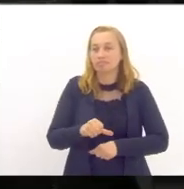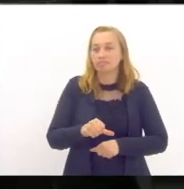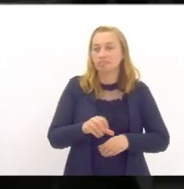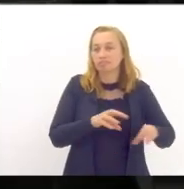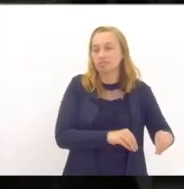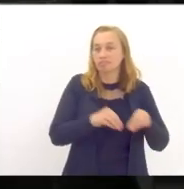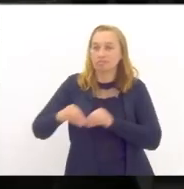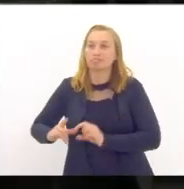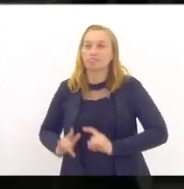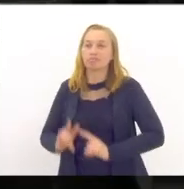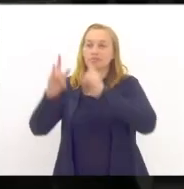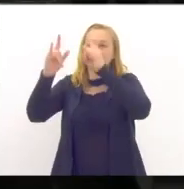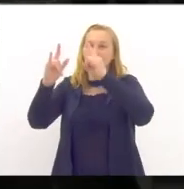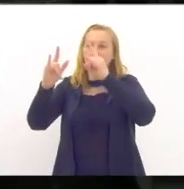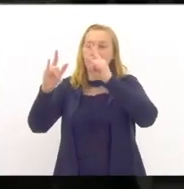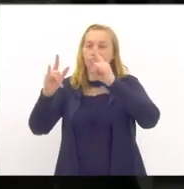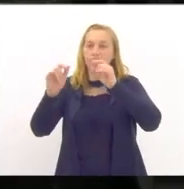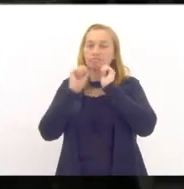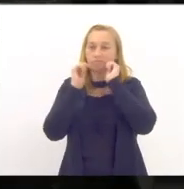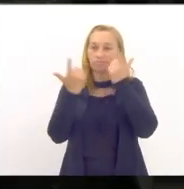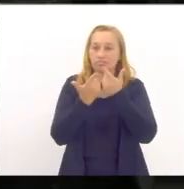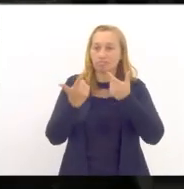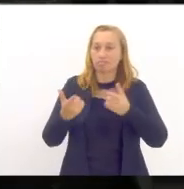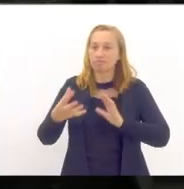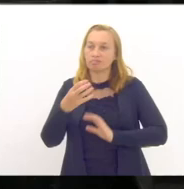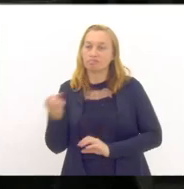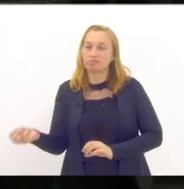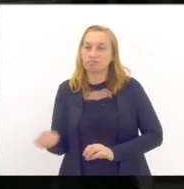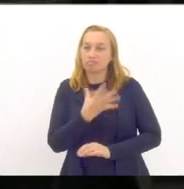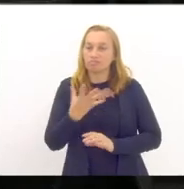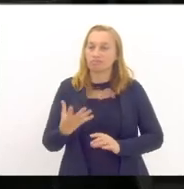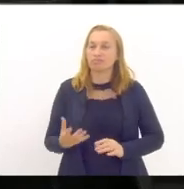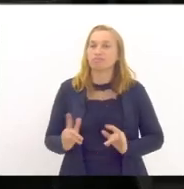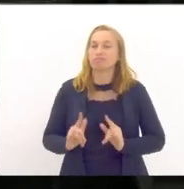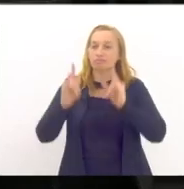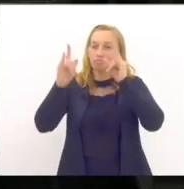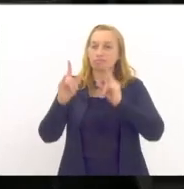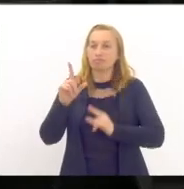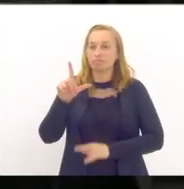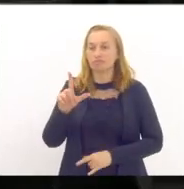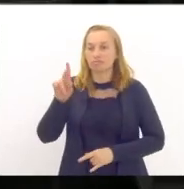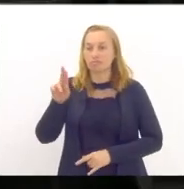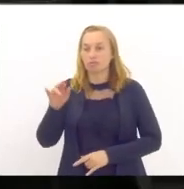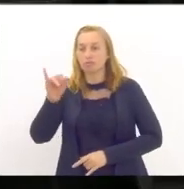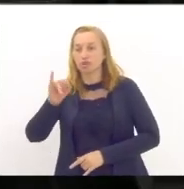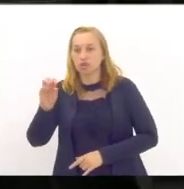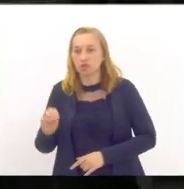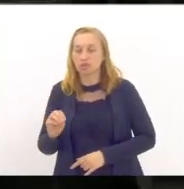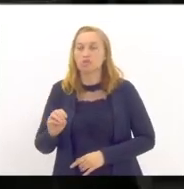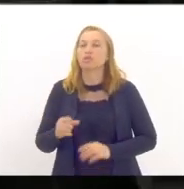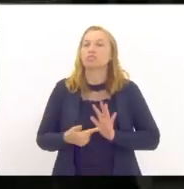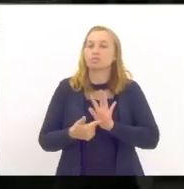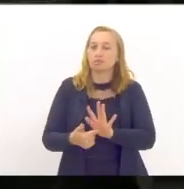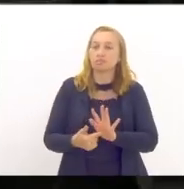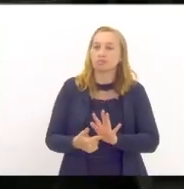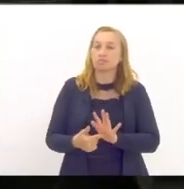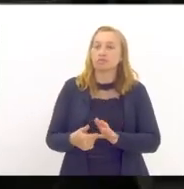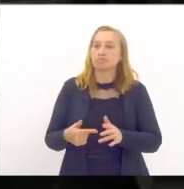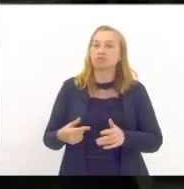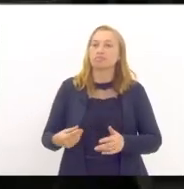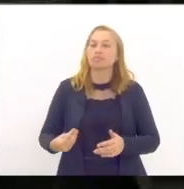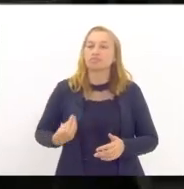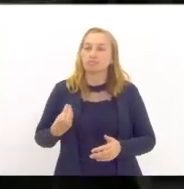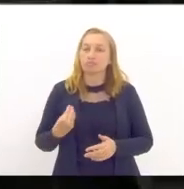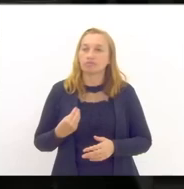do histórico Palácio Tiradentes para este moderno edifício Lúcio Costa. Apontei a existência de funcionários que, de